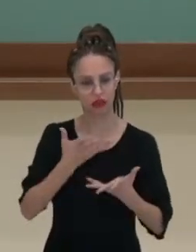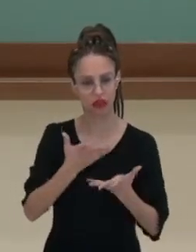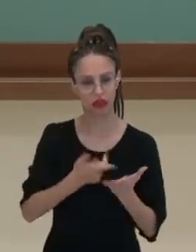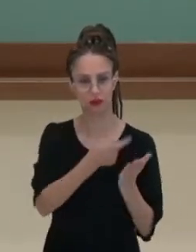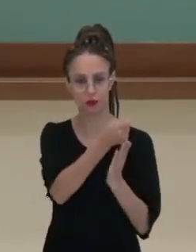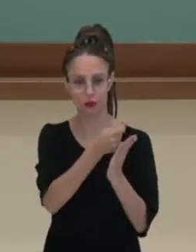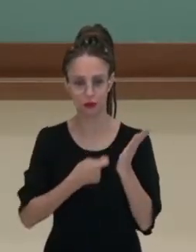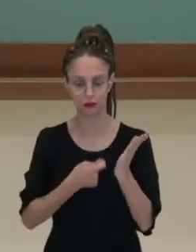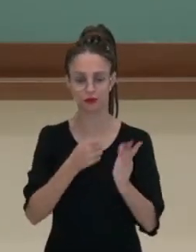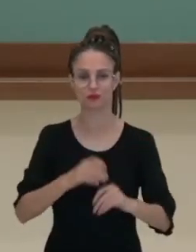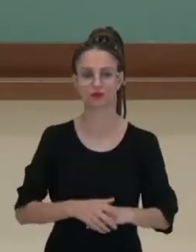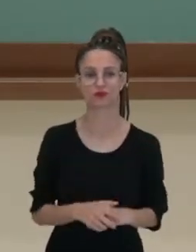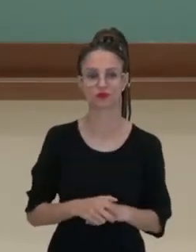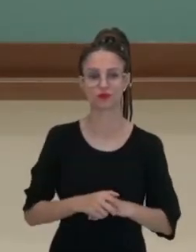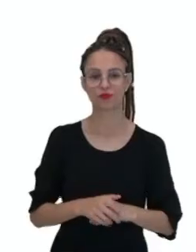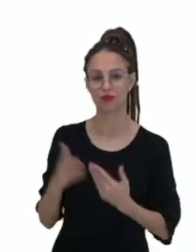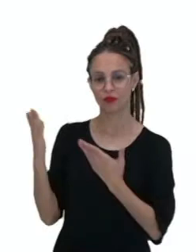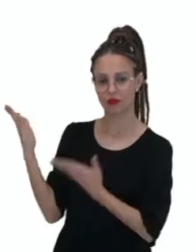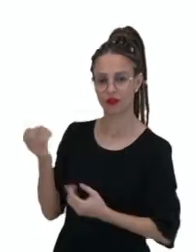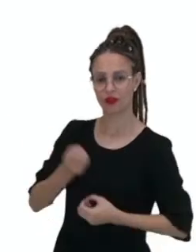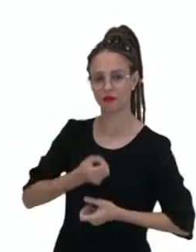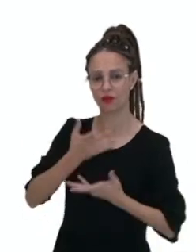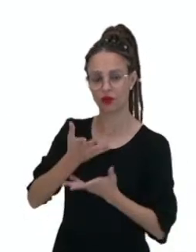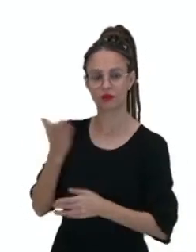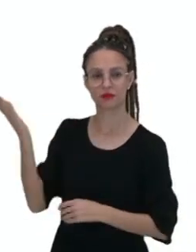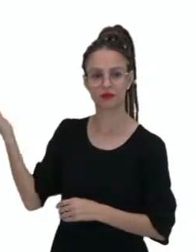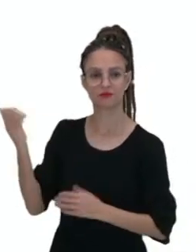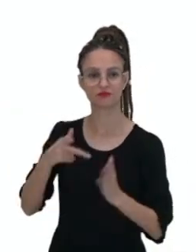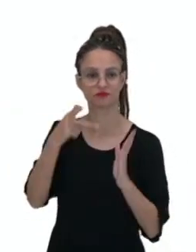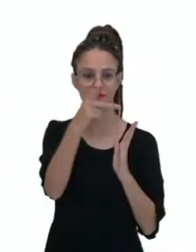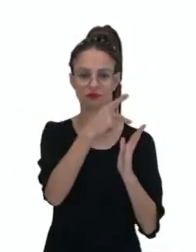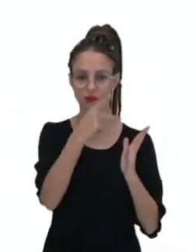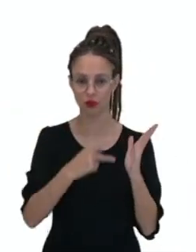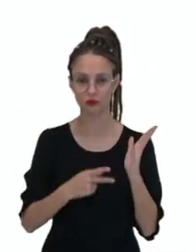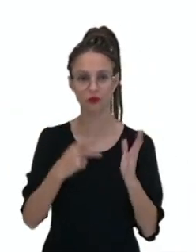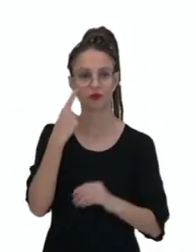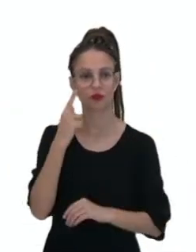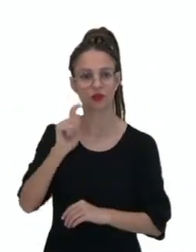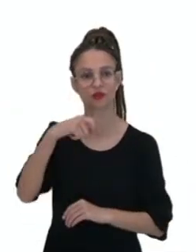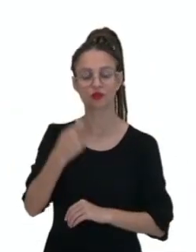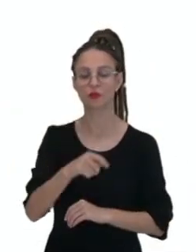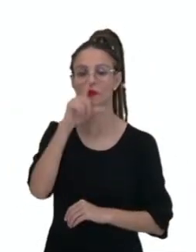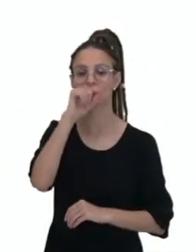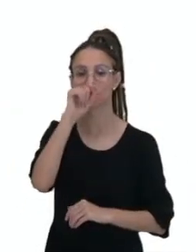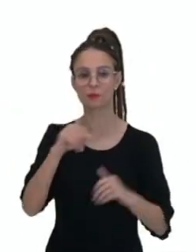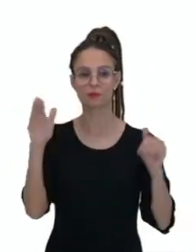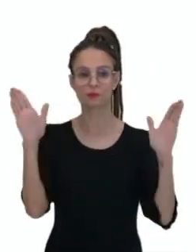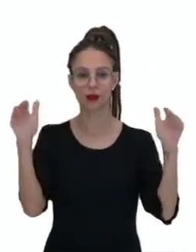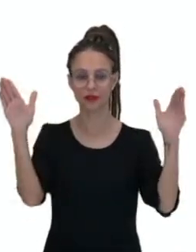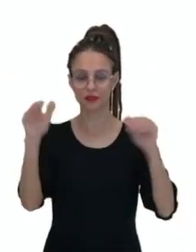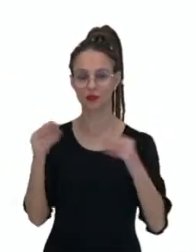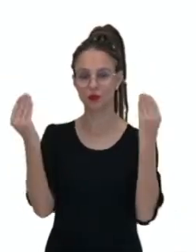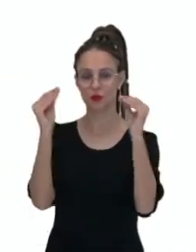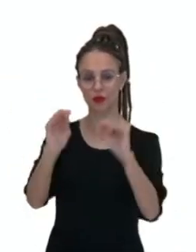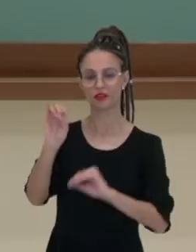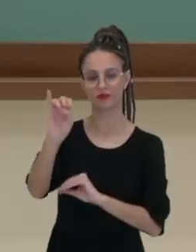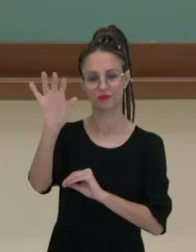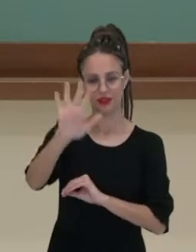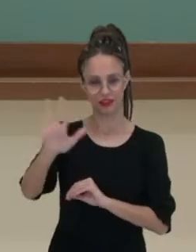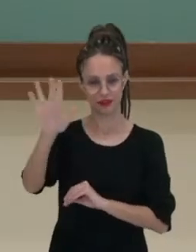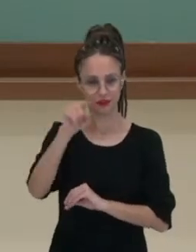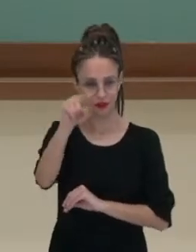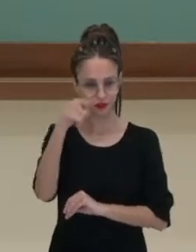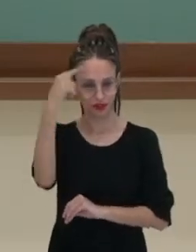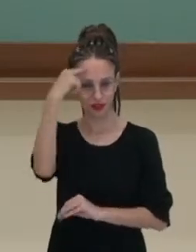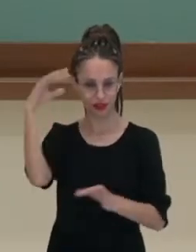Temos aqui um poema. Olha que interessante sobre pássaros, né? Coloquei uma iconografia até para você